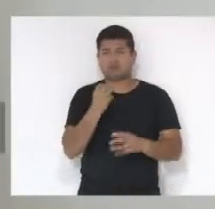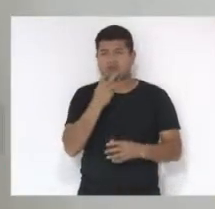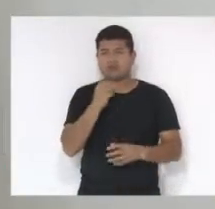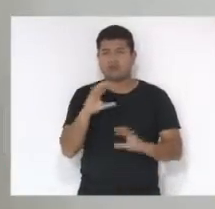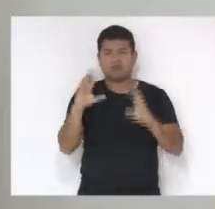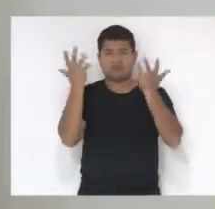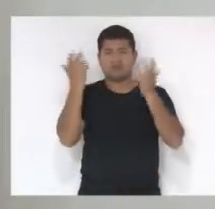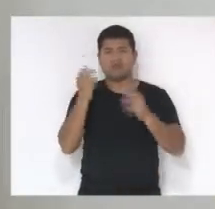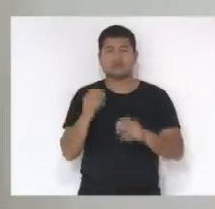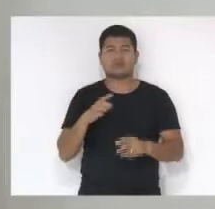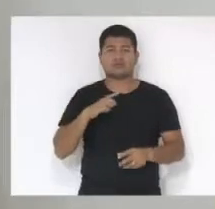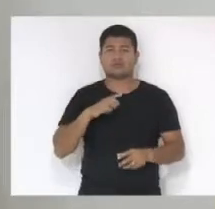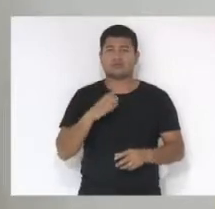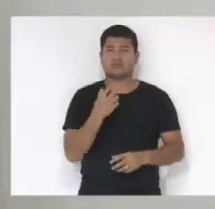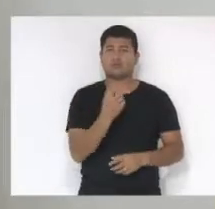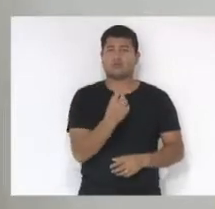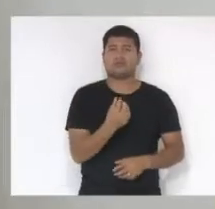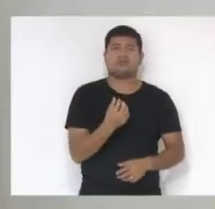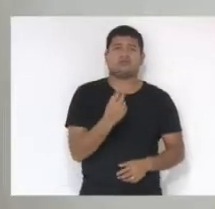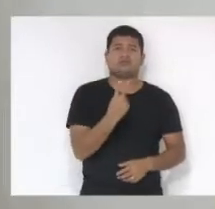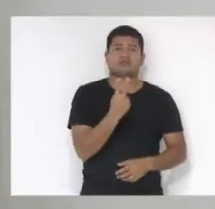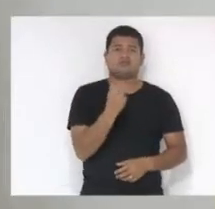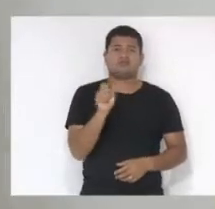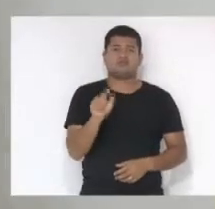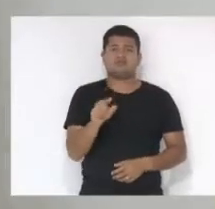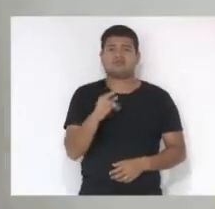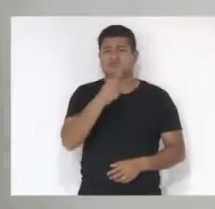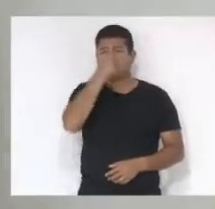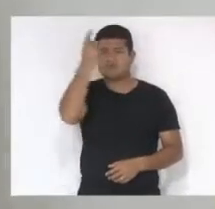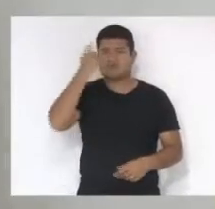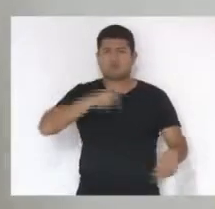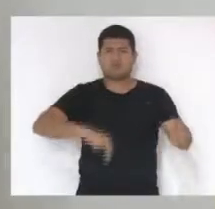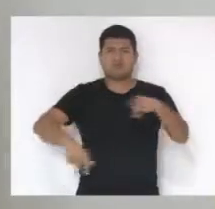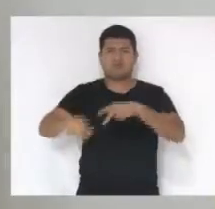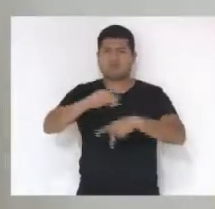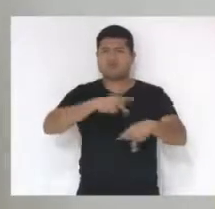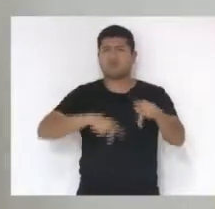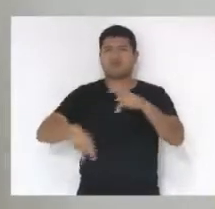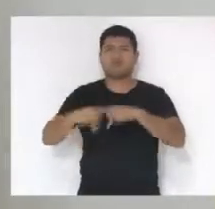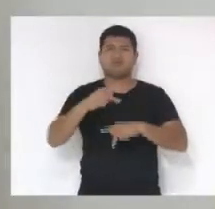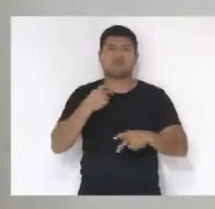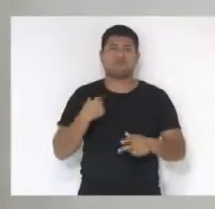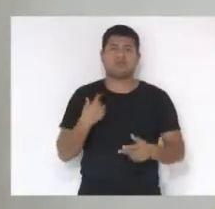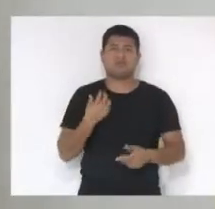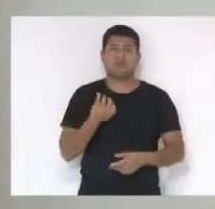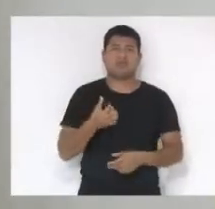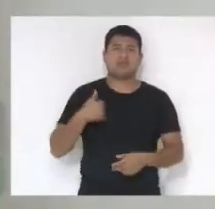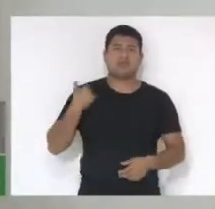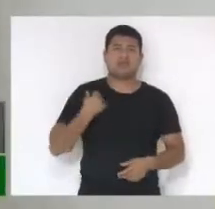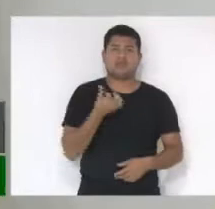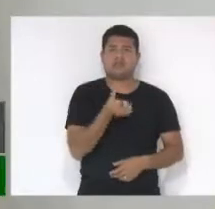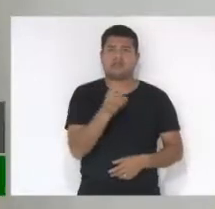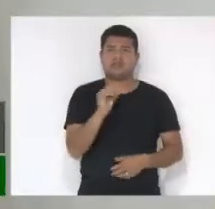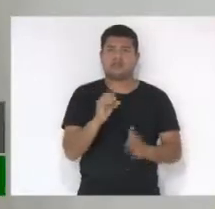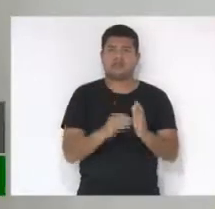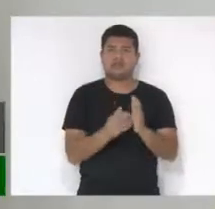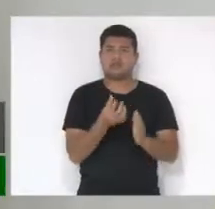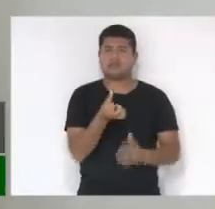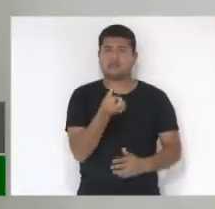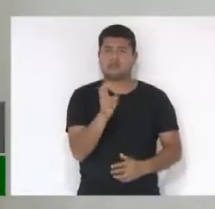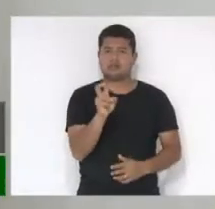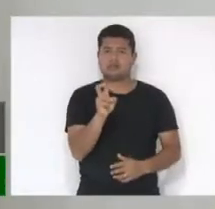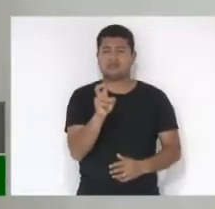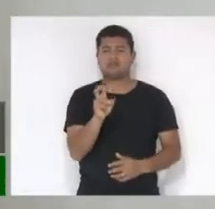55, 60 anos, e é um evento muito concorrido a nível estadual para que as cidades possam levar. No último